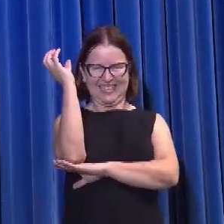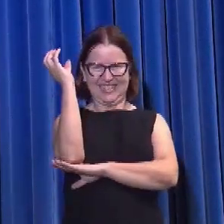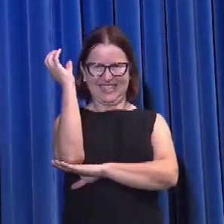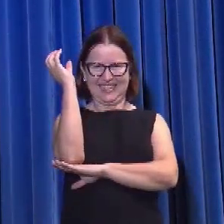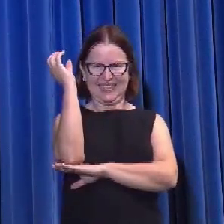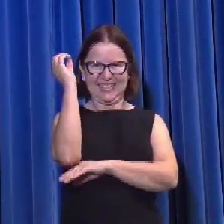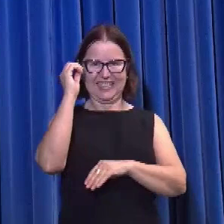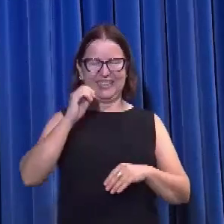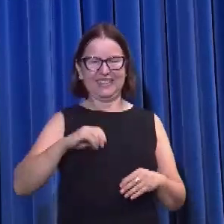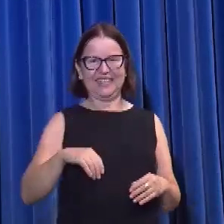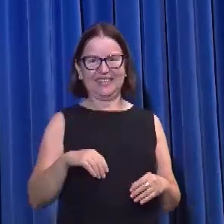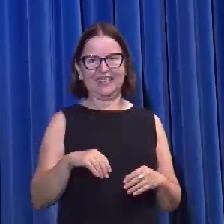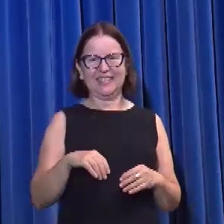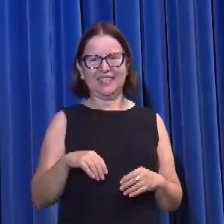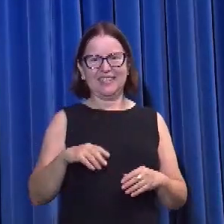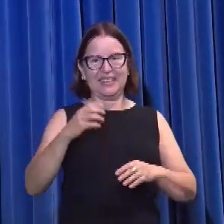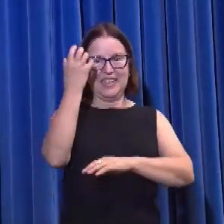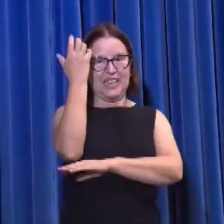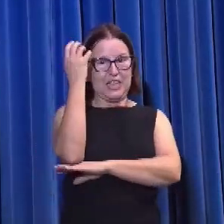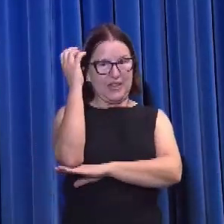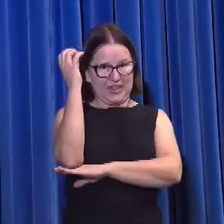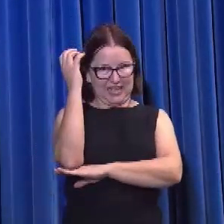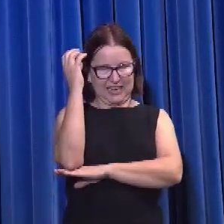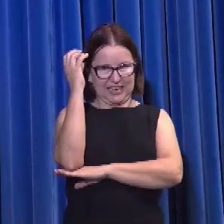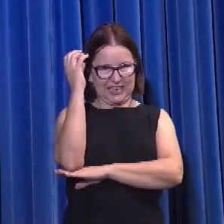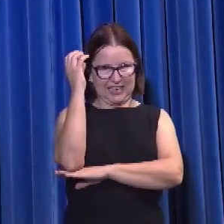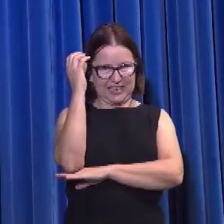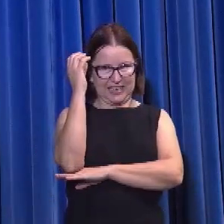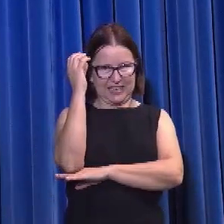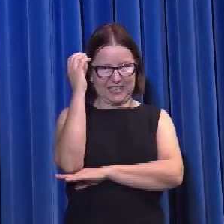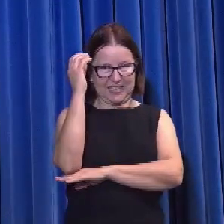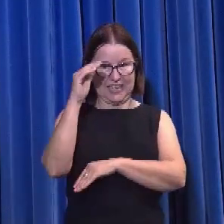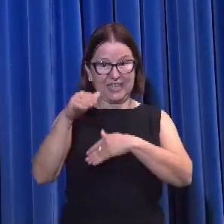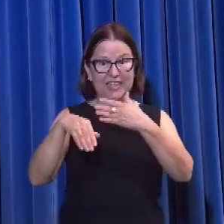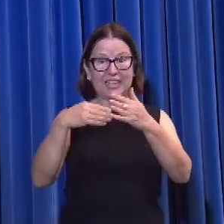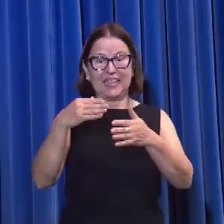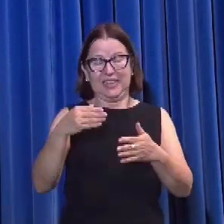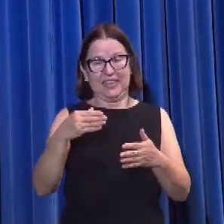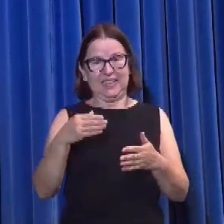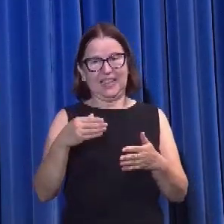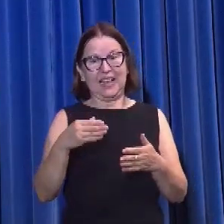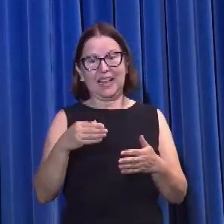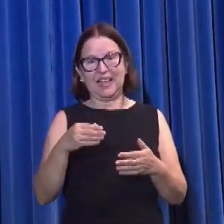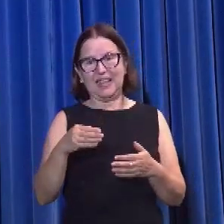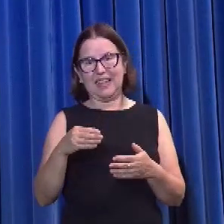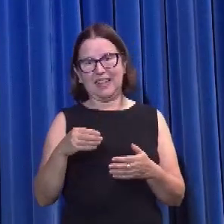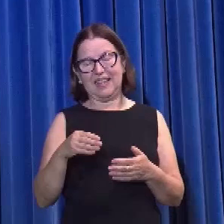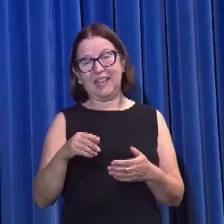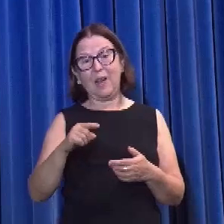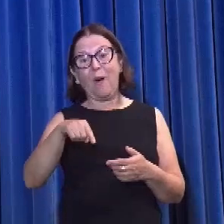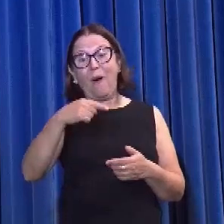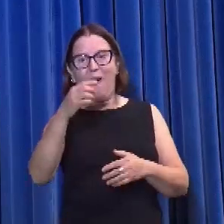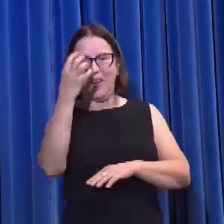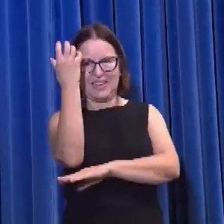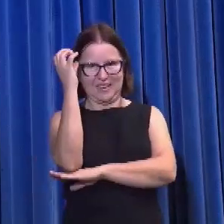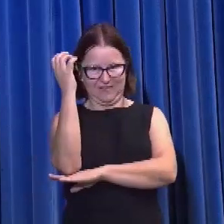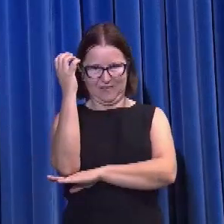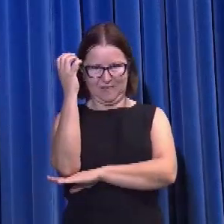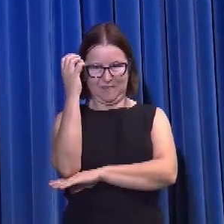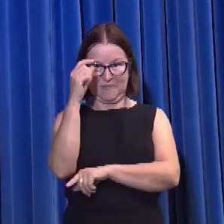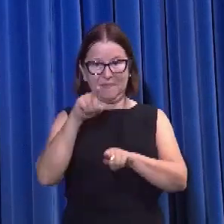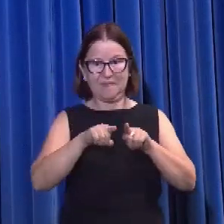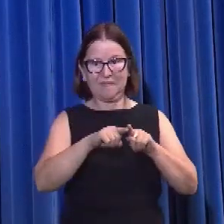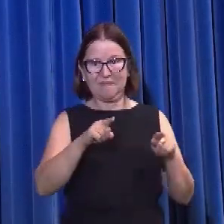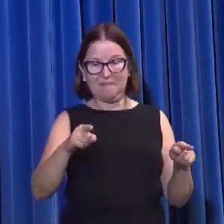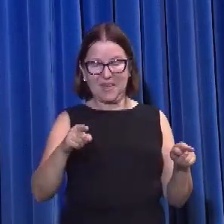Não é a laranjeira que produz a outra laranjeira. É o fruto da laranja que vai dar